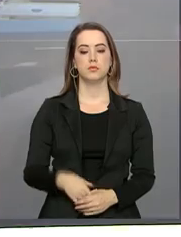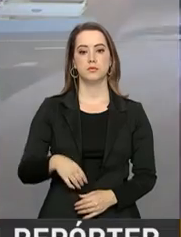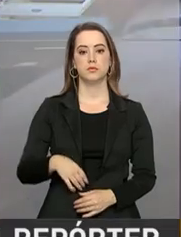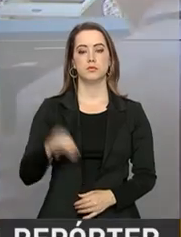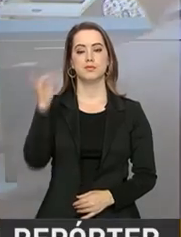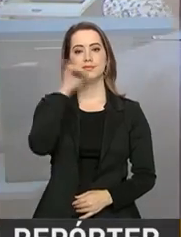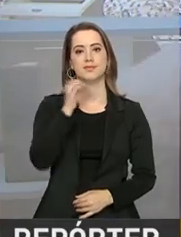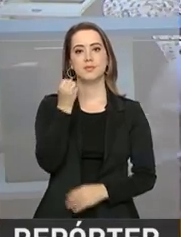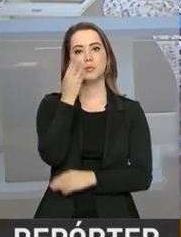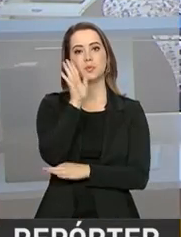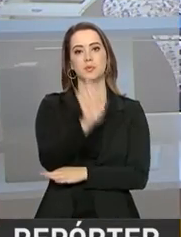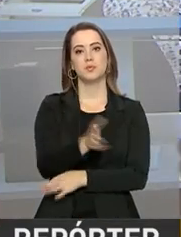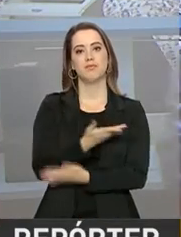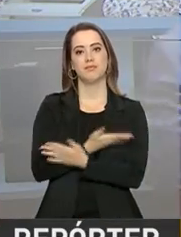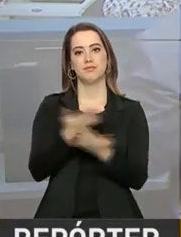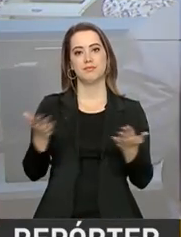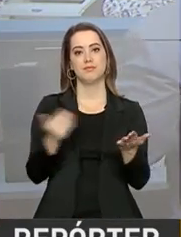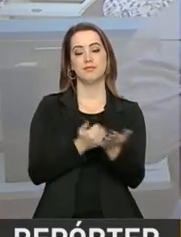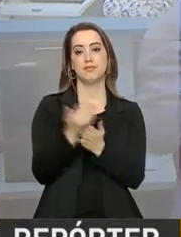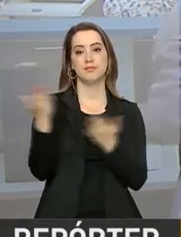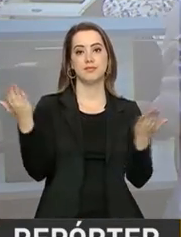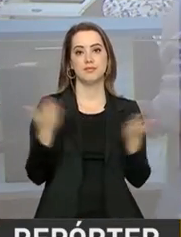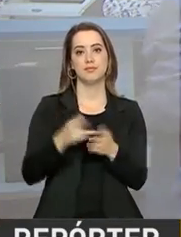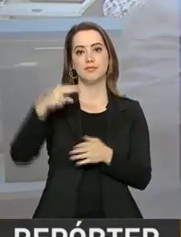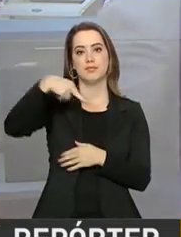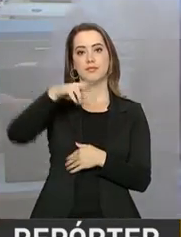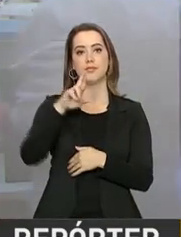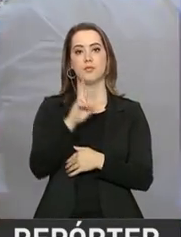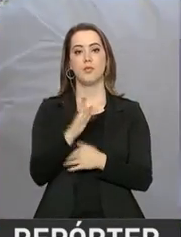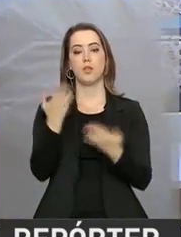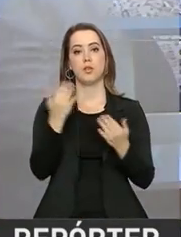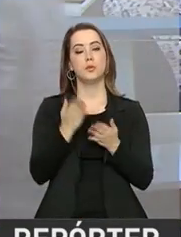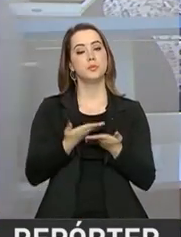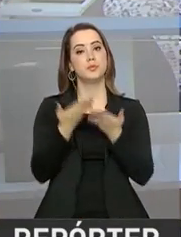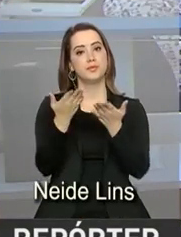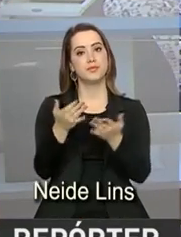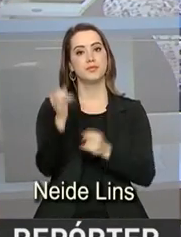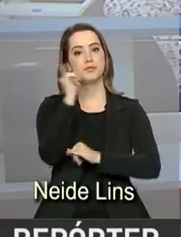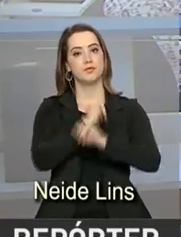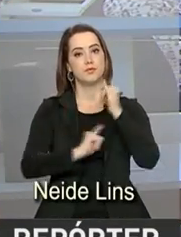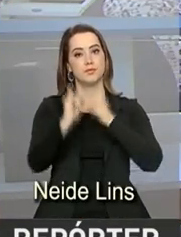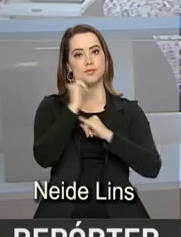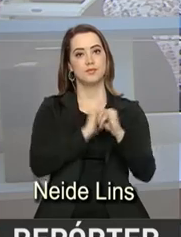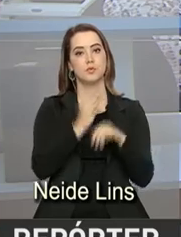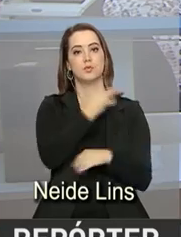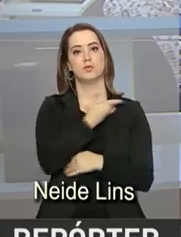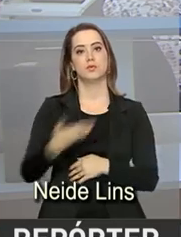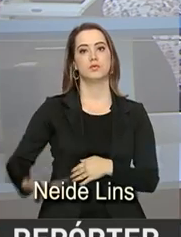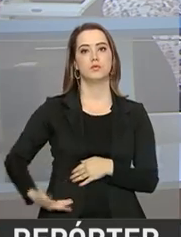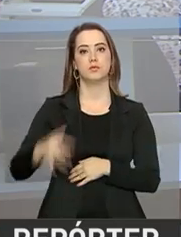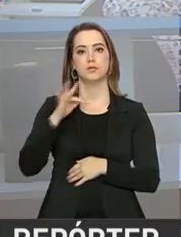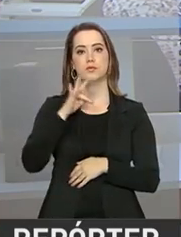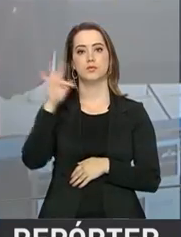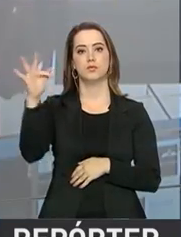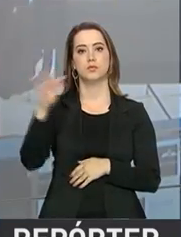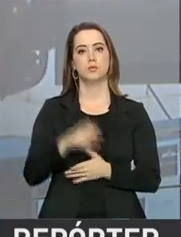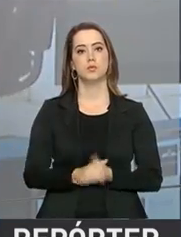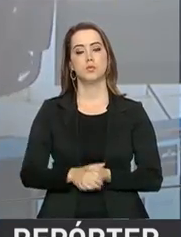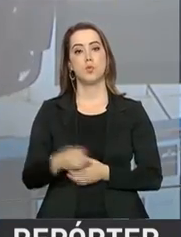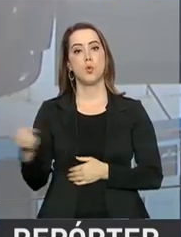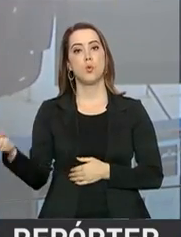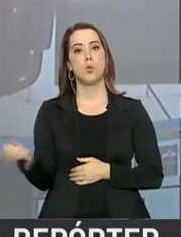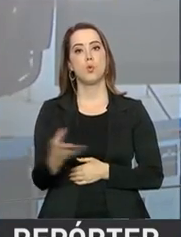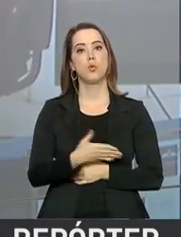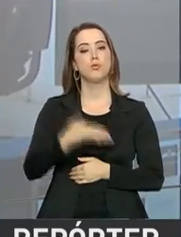Olá Uma boa tarde para você começa agora o repórter NBR para levar até você as principais informações do governo federal